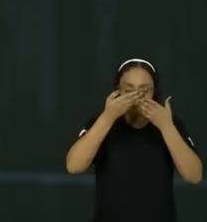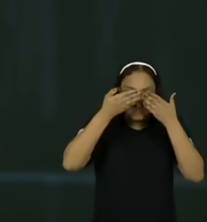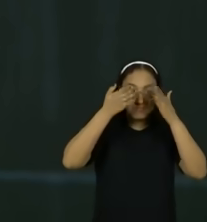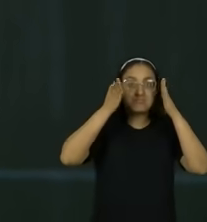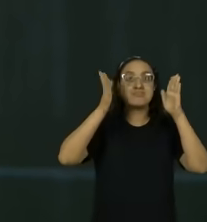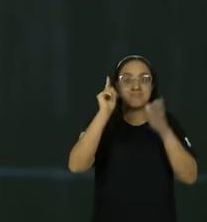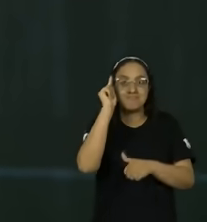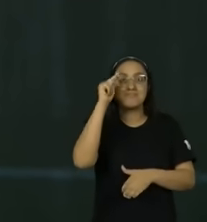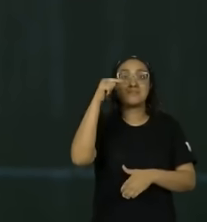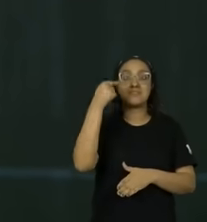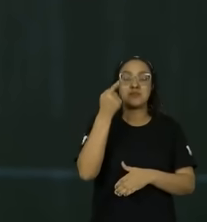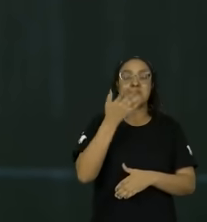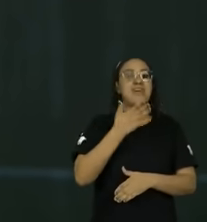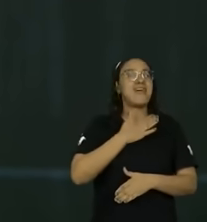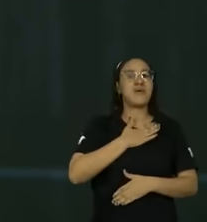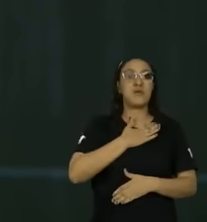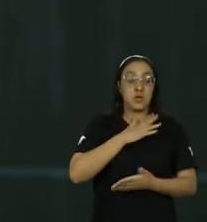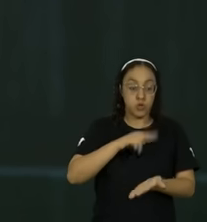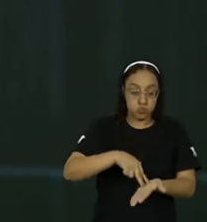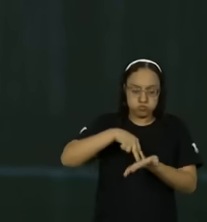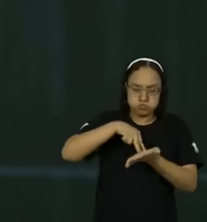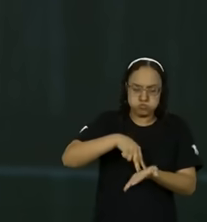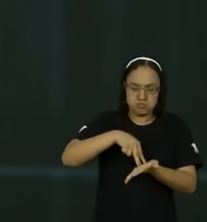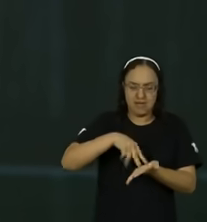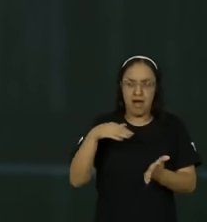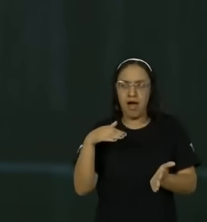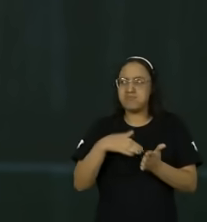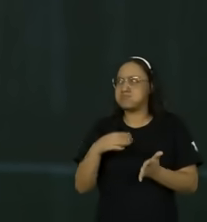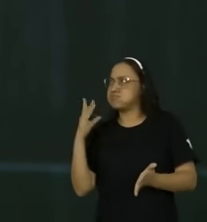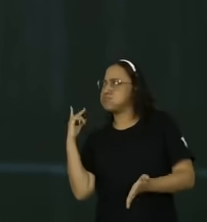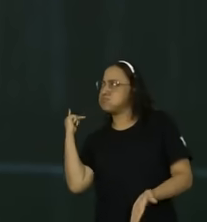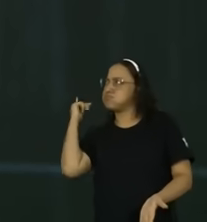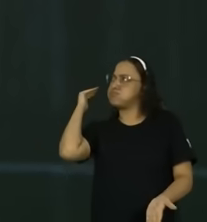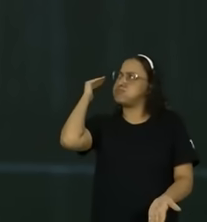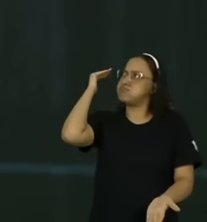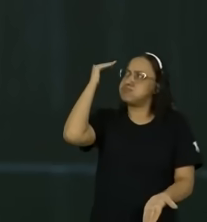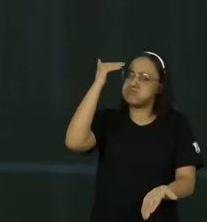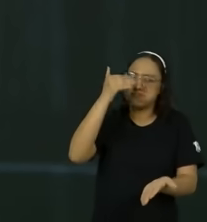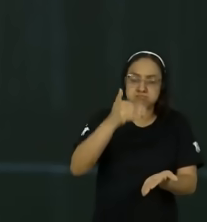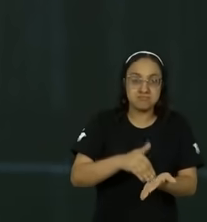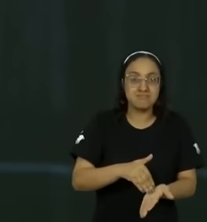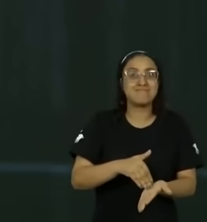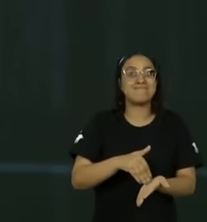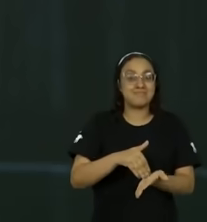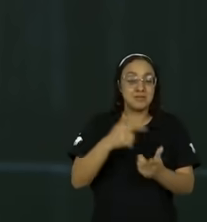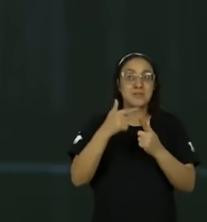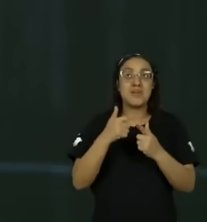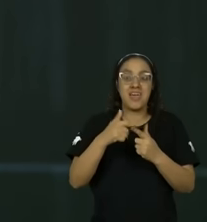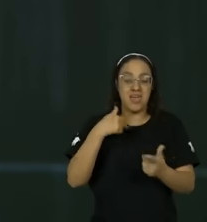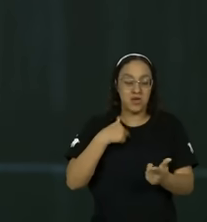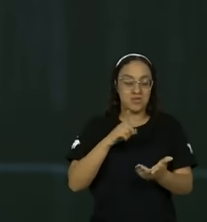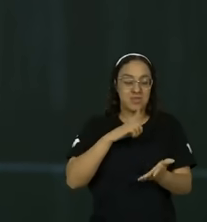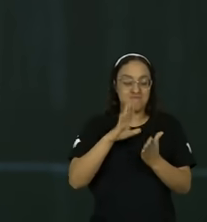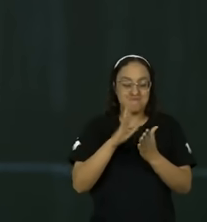se eu estou em pé até hoje, não é porque eu vi anjo, carruagem de fogo, é porque eu tenho uma palavra. É a palavra.